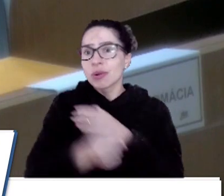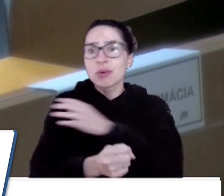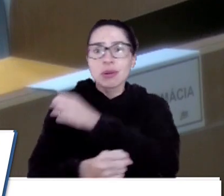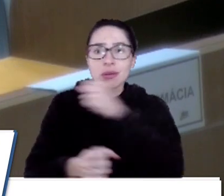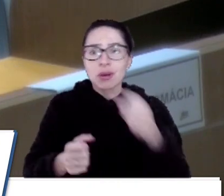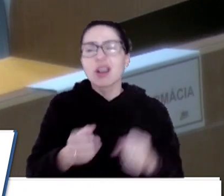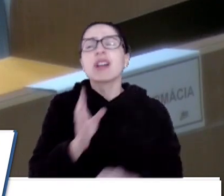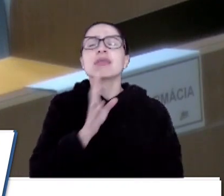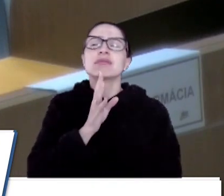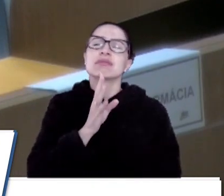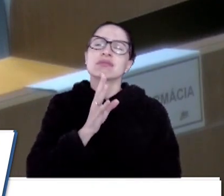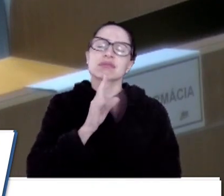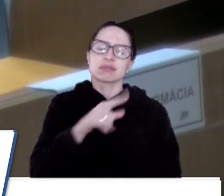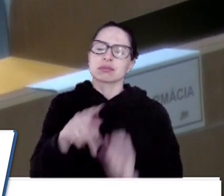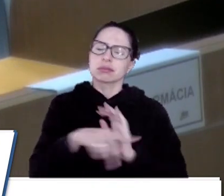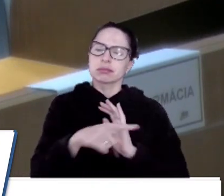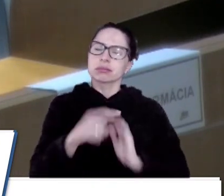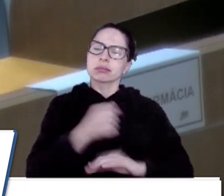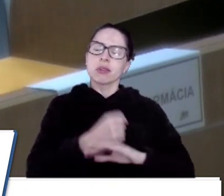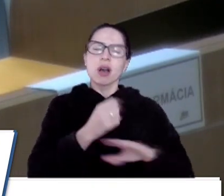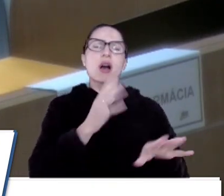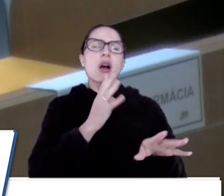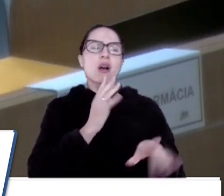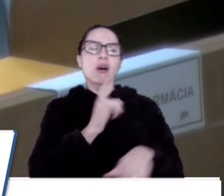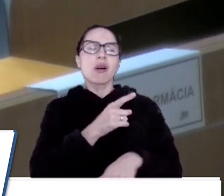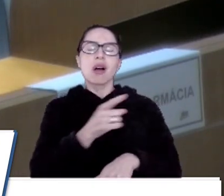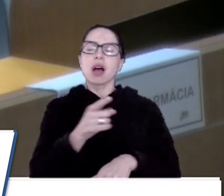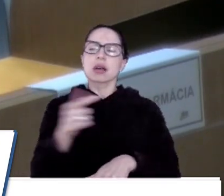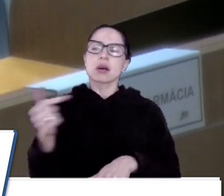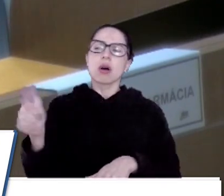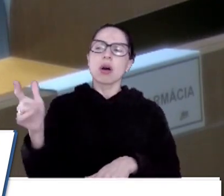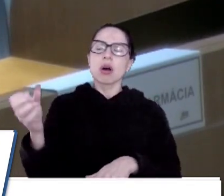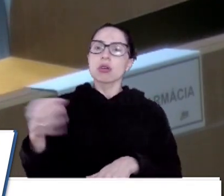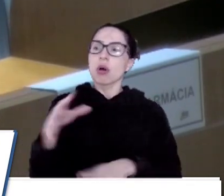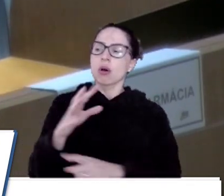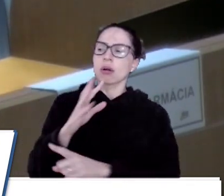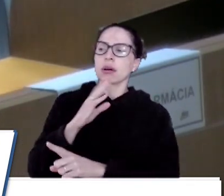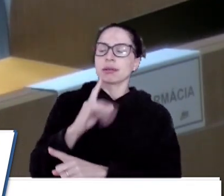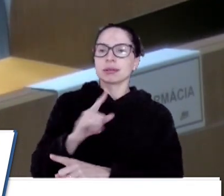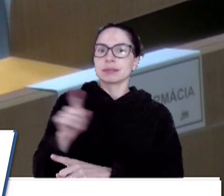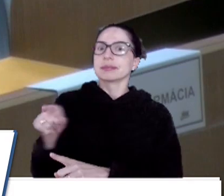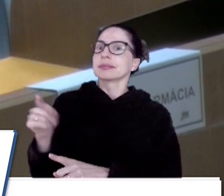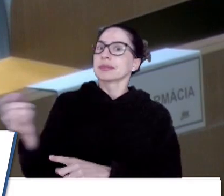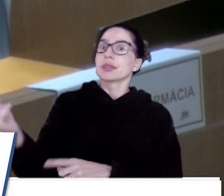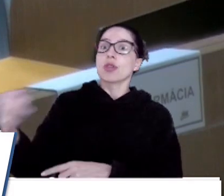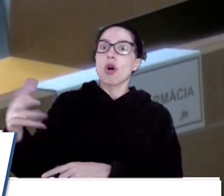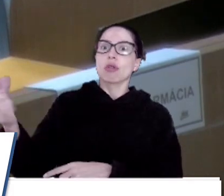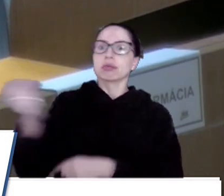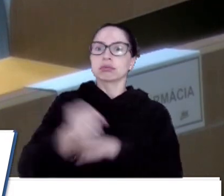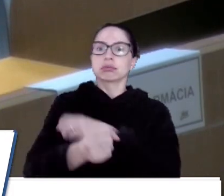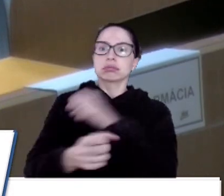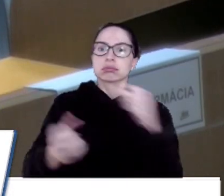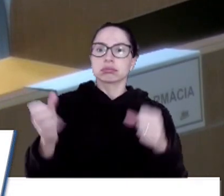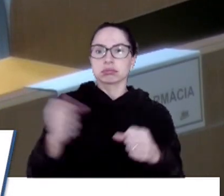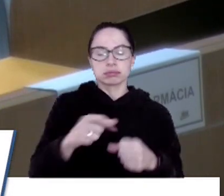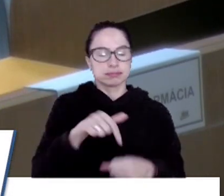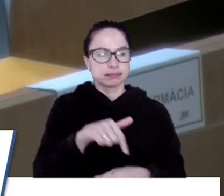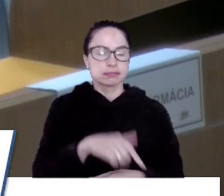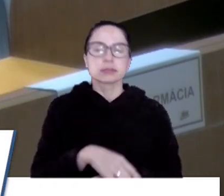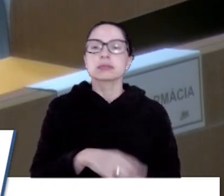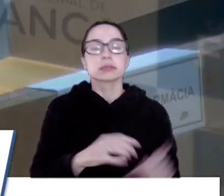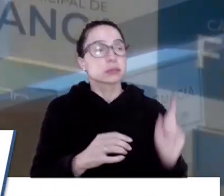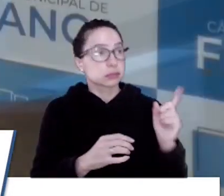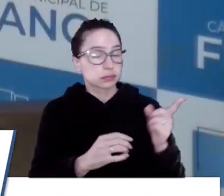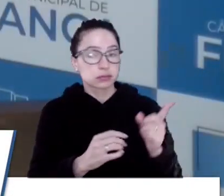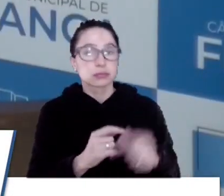rua de Franca, a gente sabe quem que é, né? Então o problema nosso maior é esse pessoal que está trazendo para a nossa cidade. E